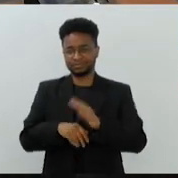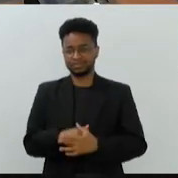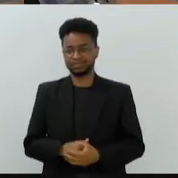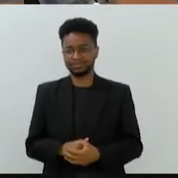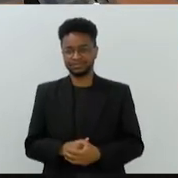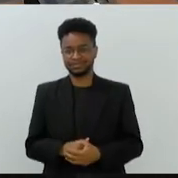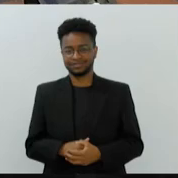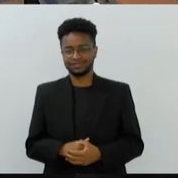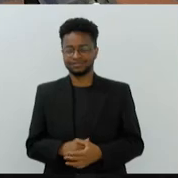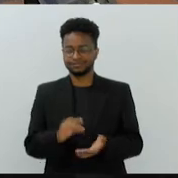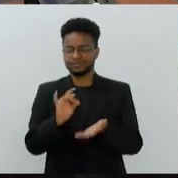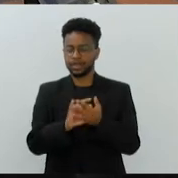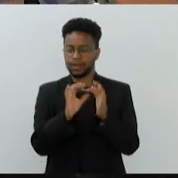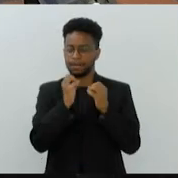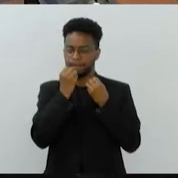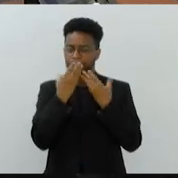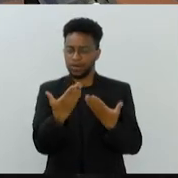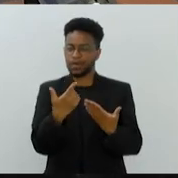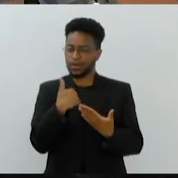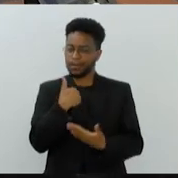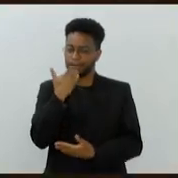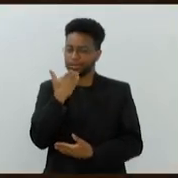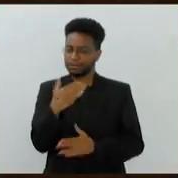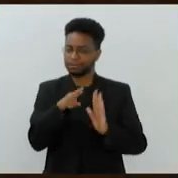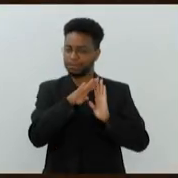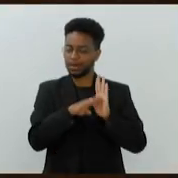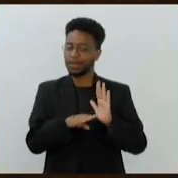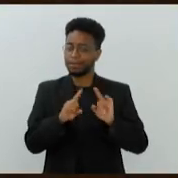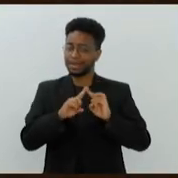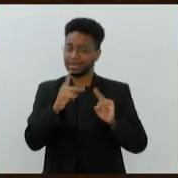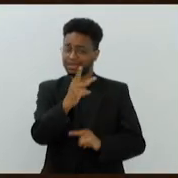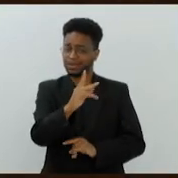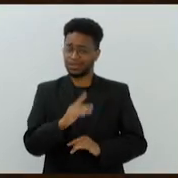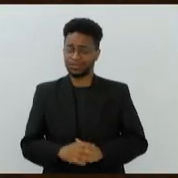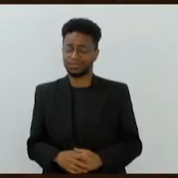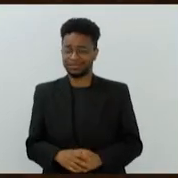Ele é muito bom, eu estou pedindo pauta, mas é seu.